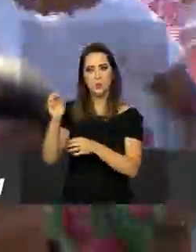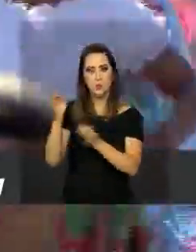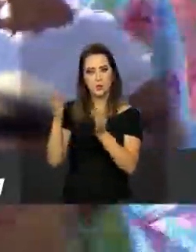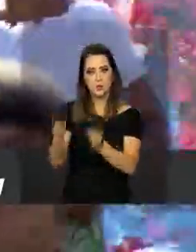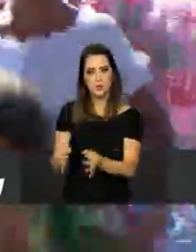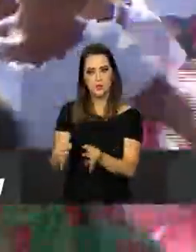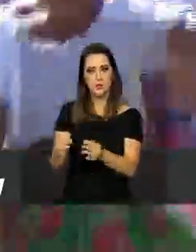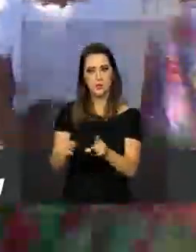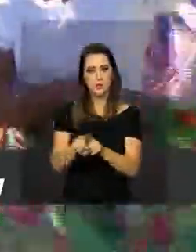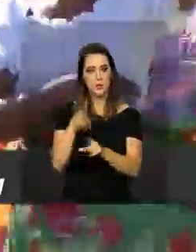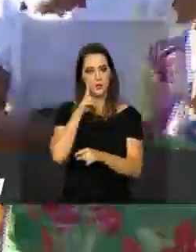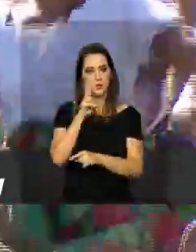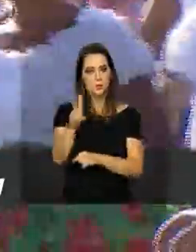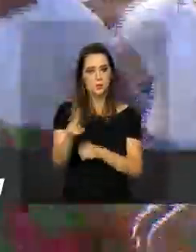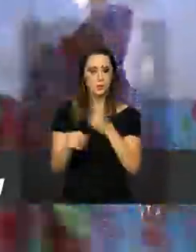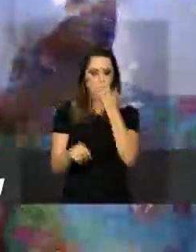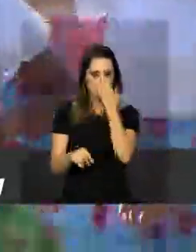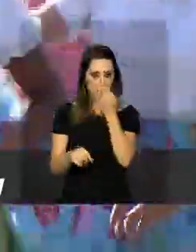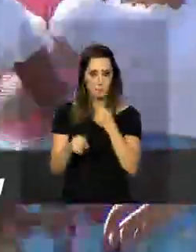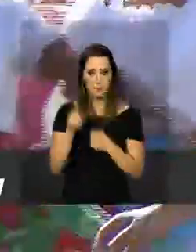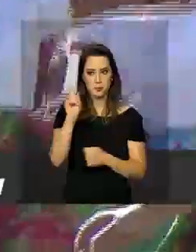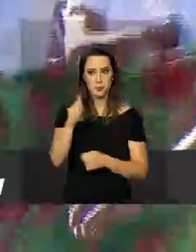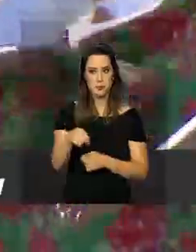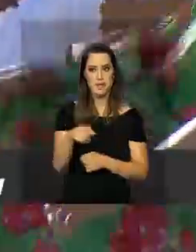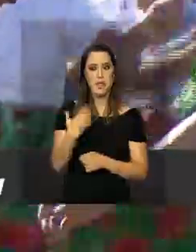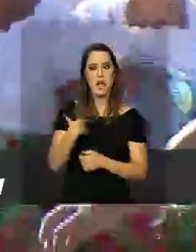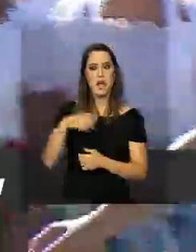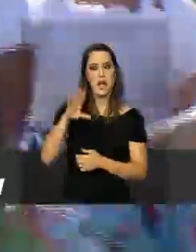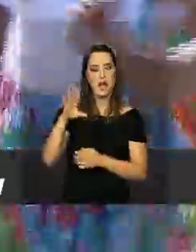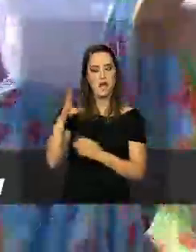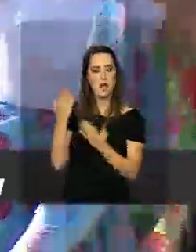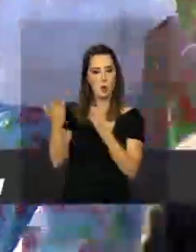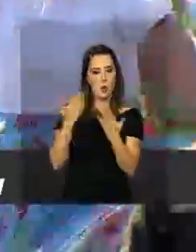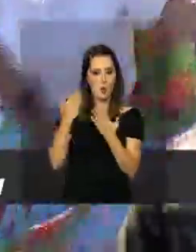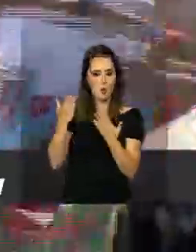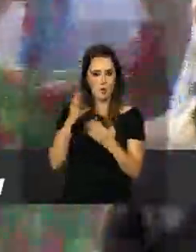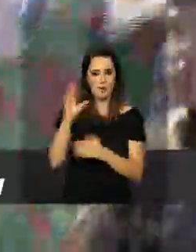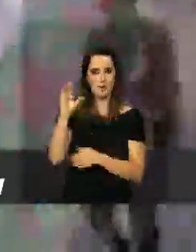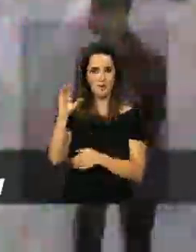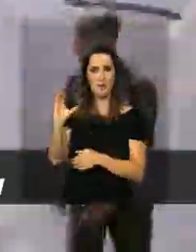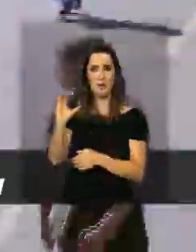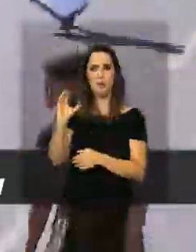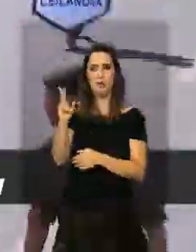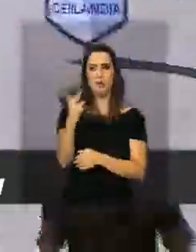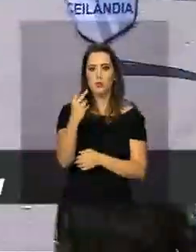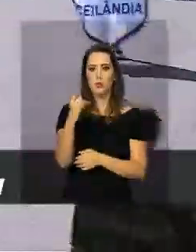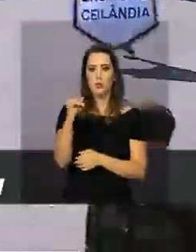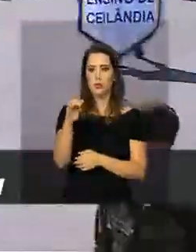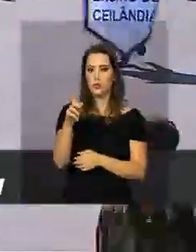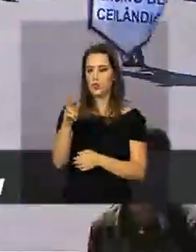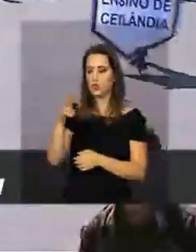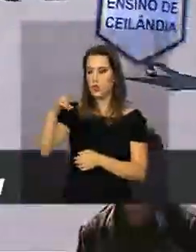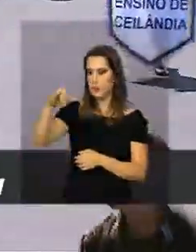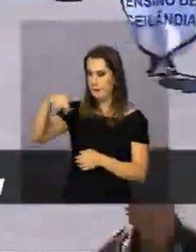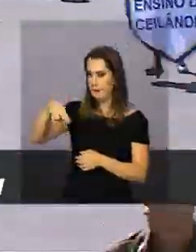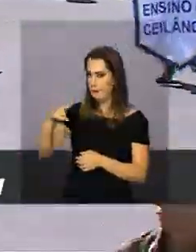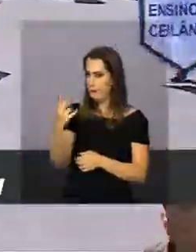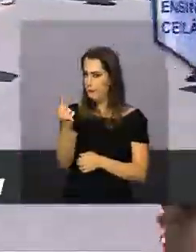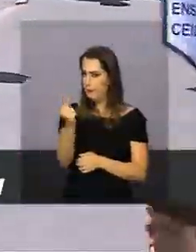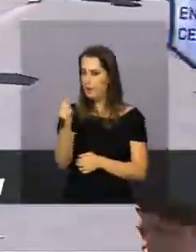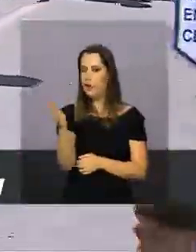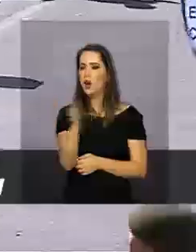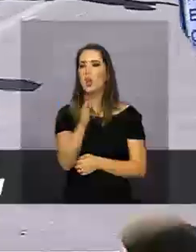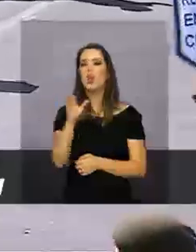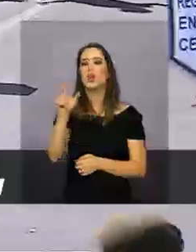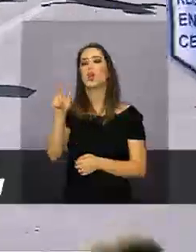Como, aí a Chiquinha Gonzaga também sendo homenageada. Dos precursores do avião, segundo